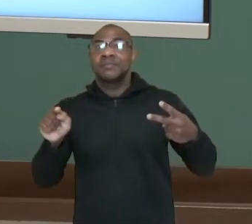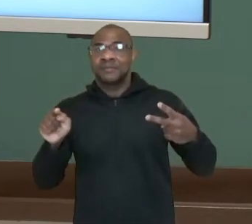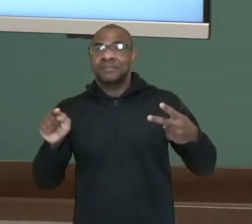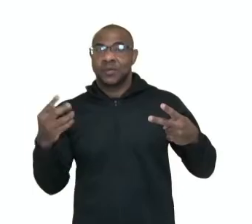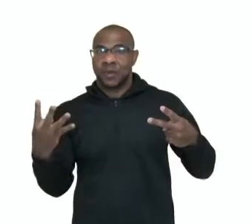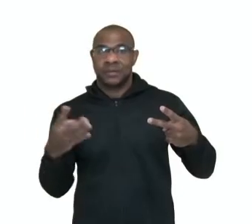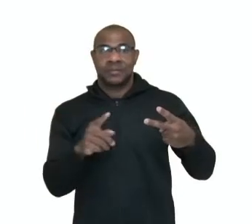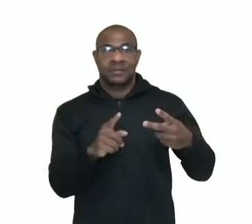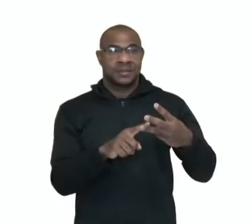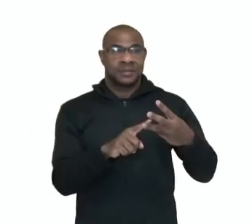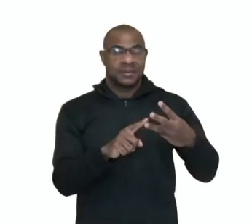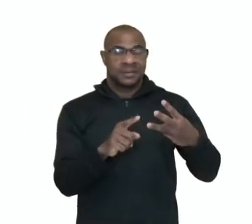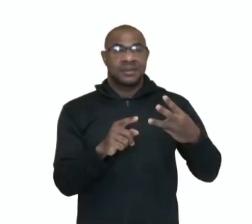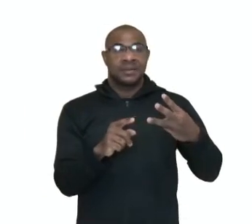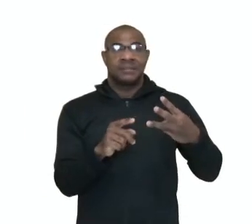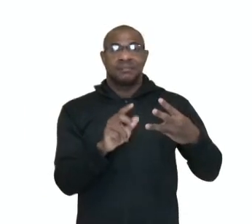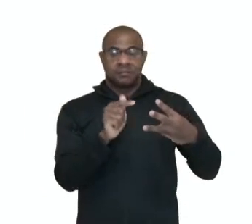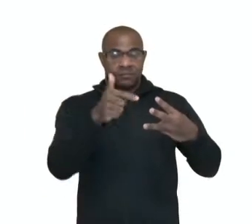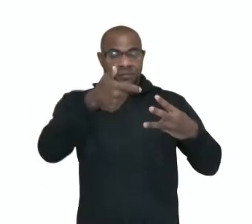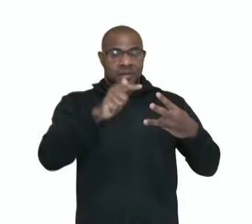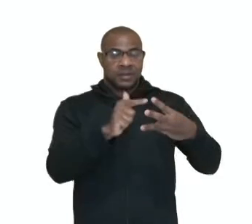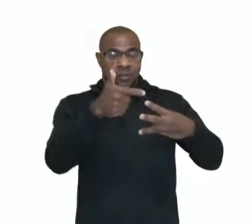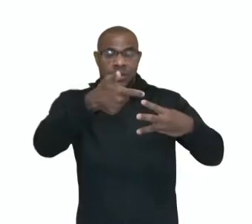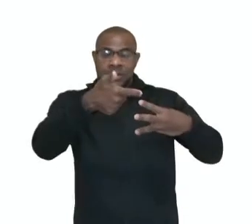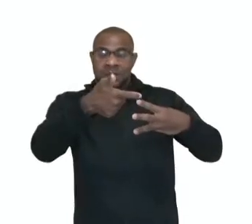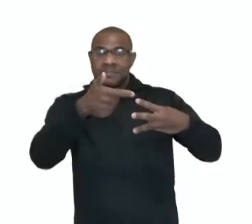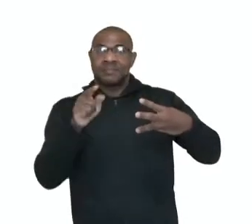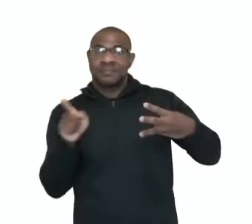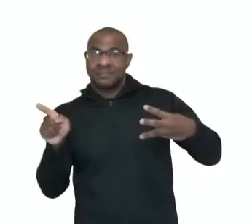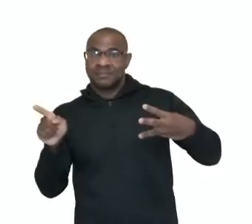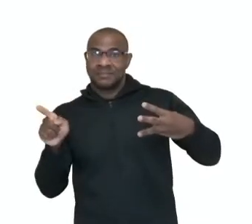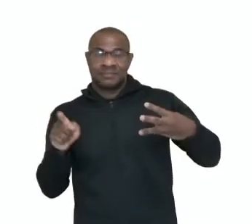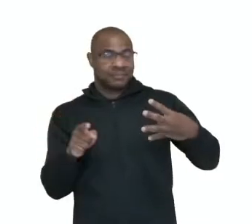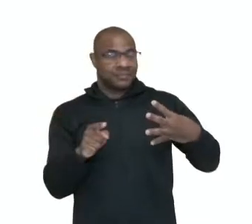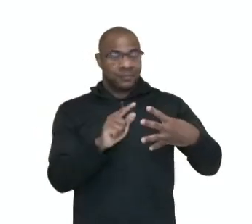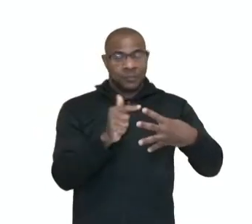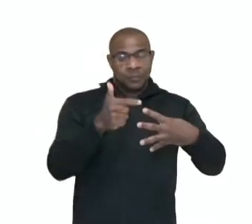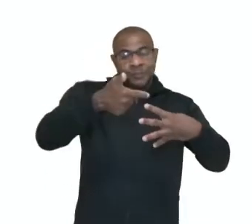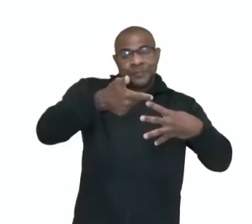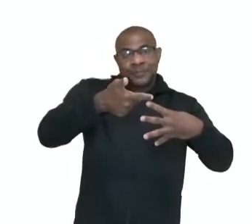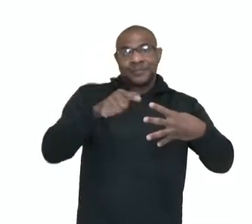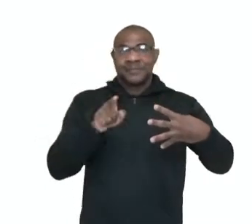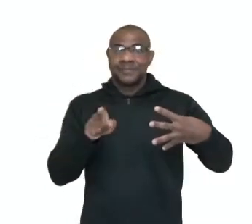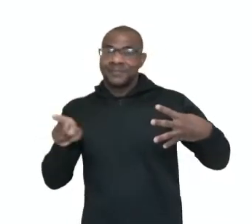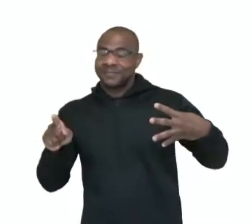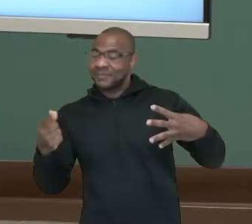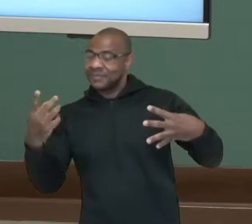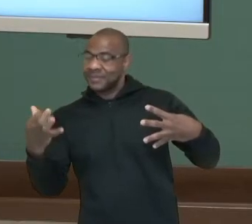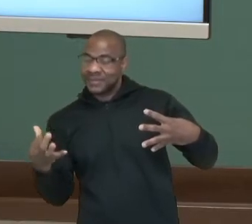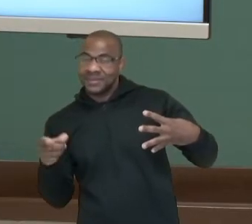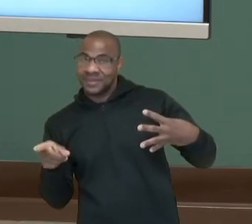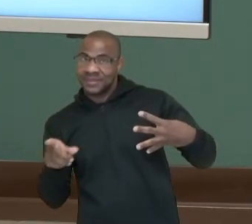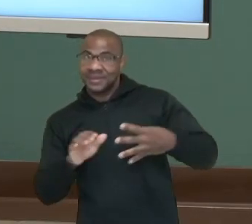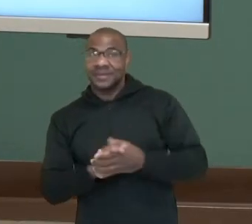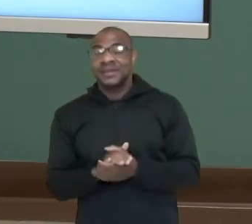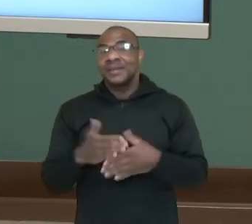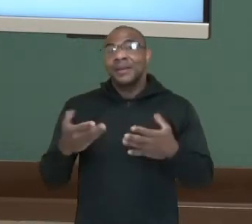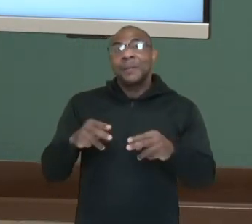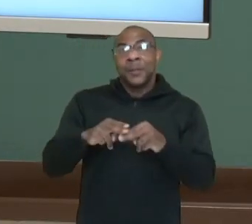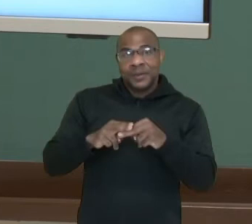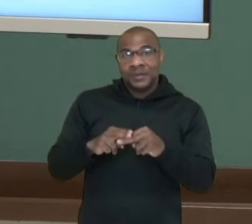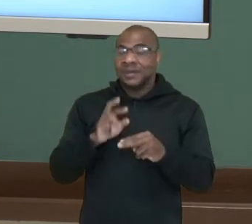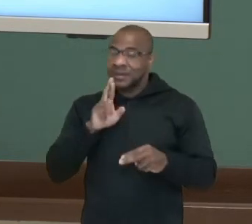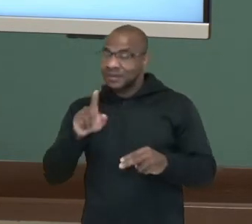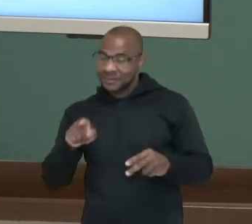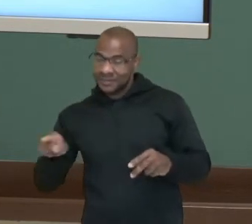4. 3 ao quadrado é o 9. E 4 ao quadrado É o 16, certo? Por isso que deu,